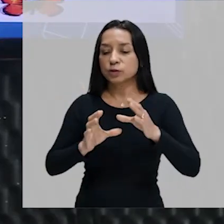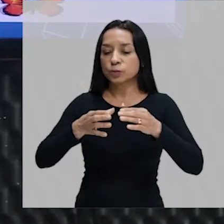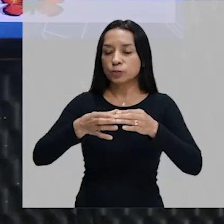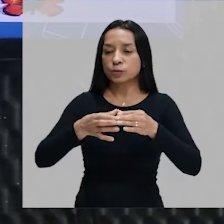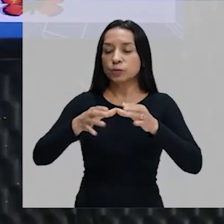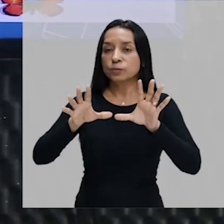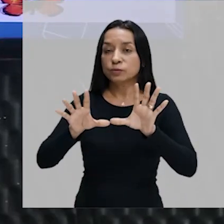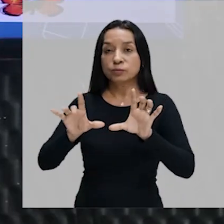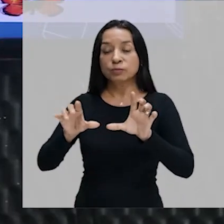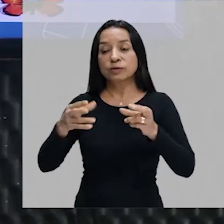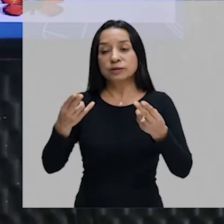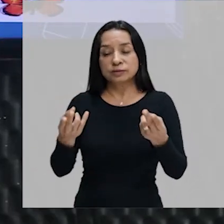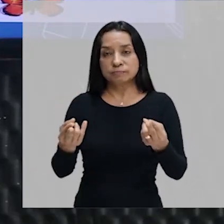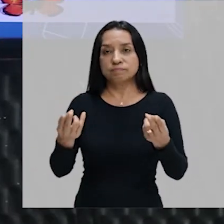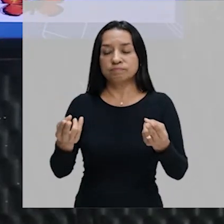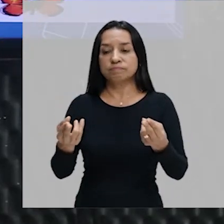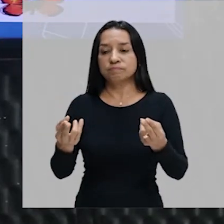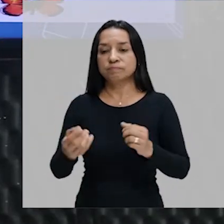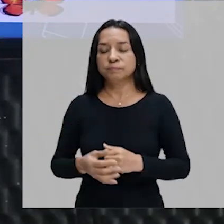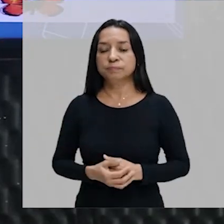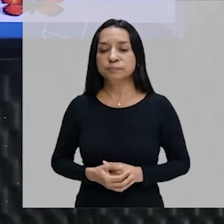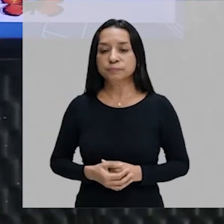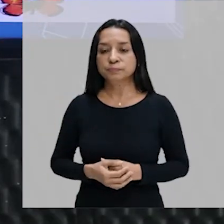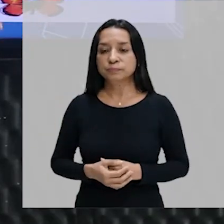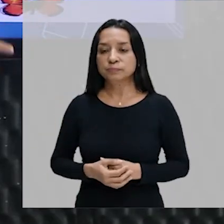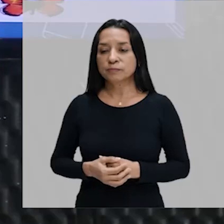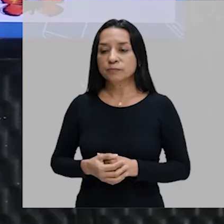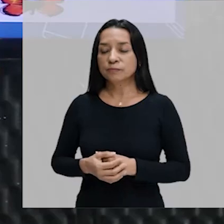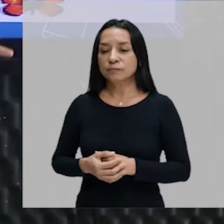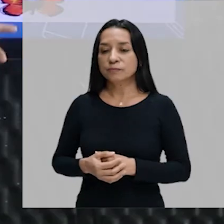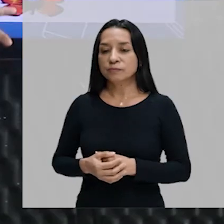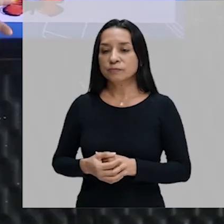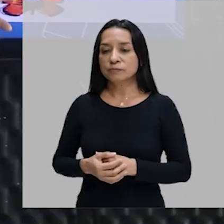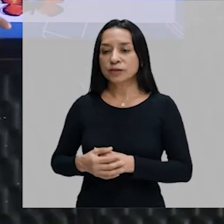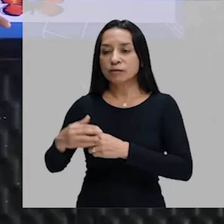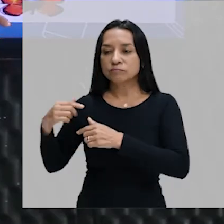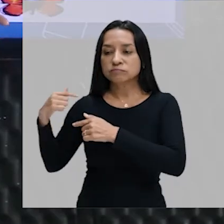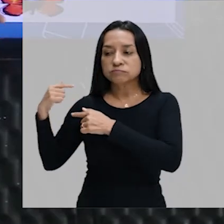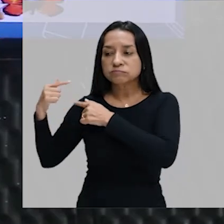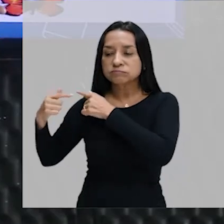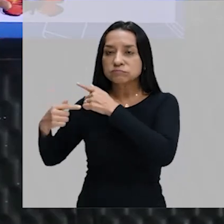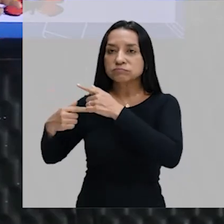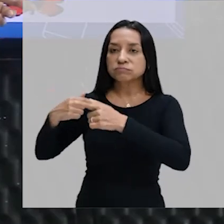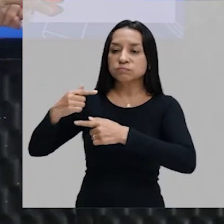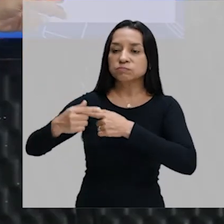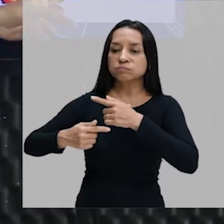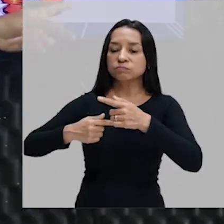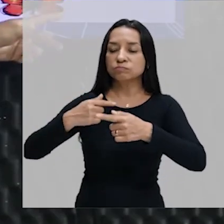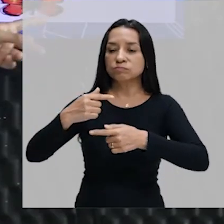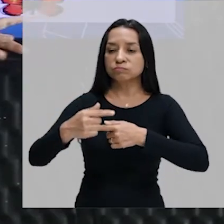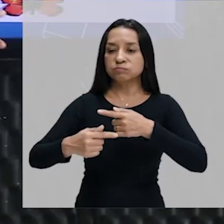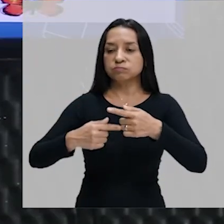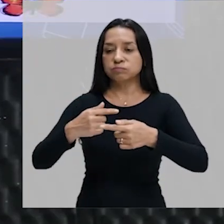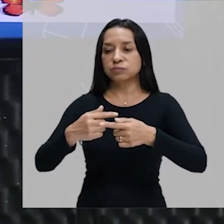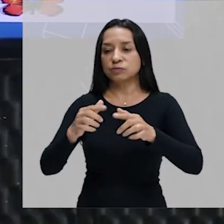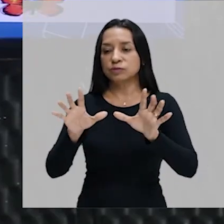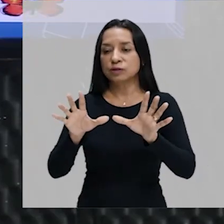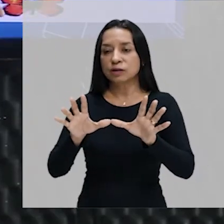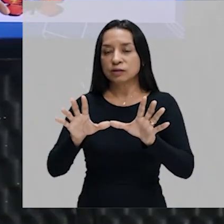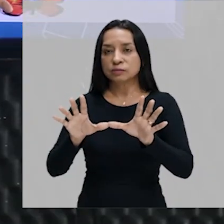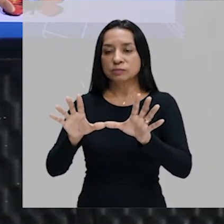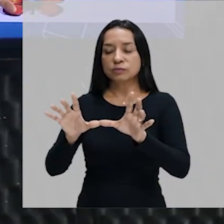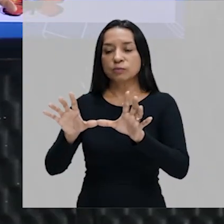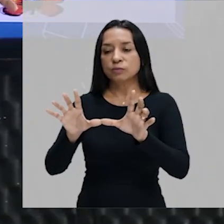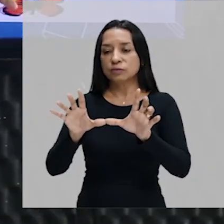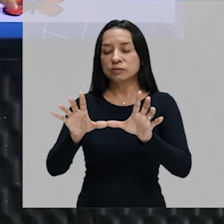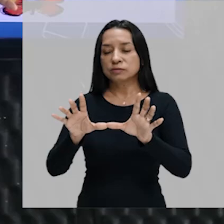borboletas todas iguais, que ao longo de milhares e milhares de gerações, os indivíduos dessa espécie